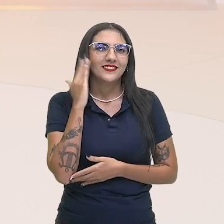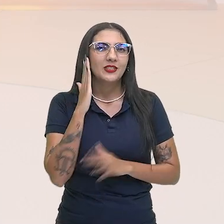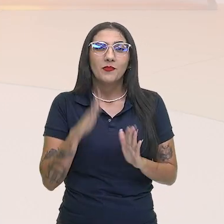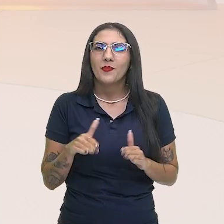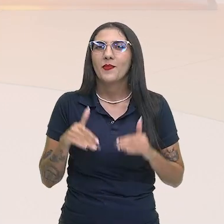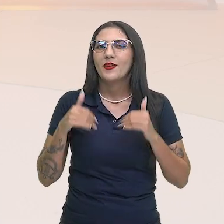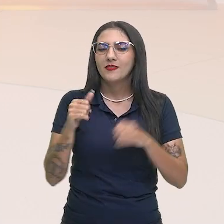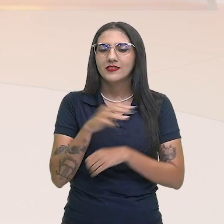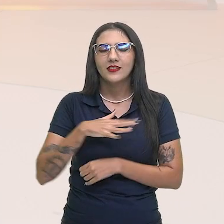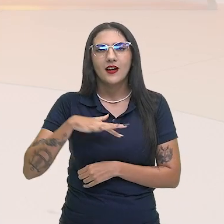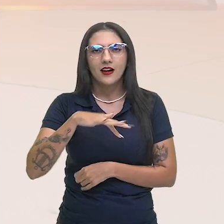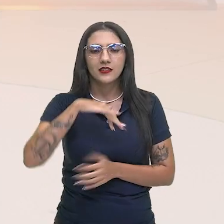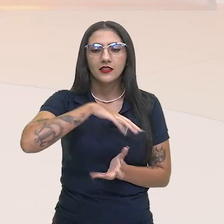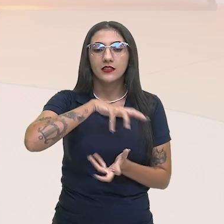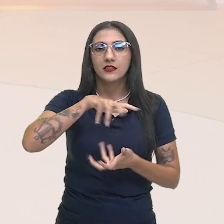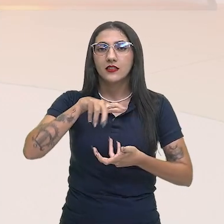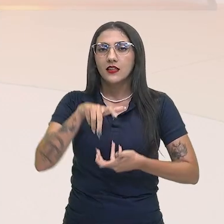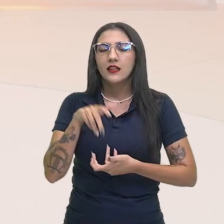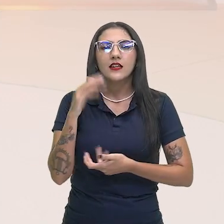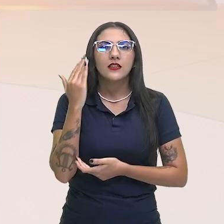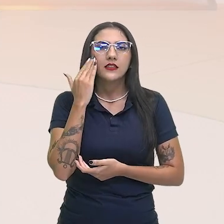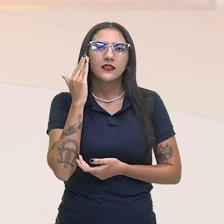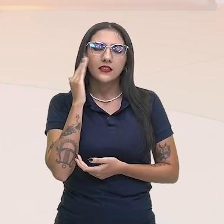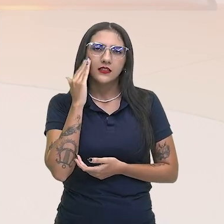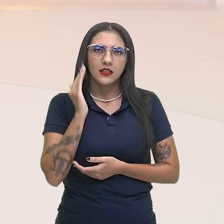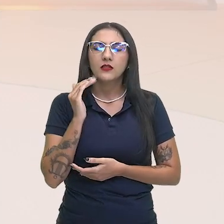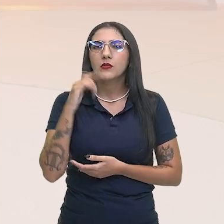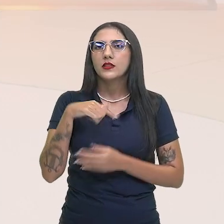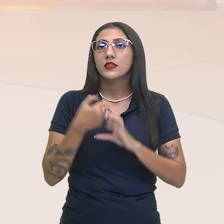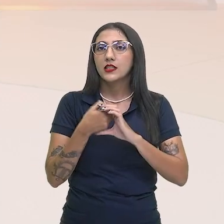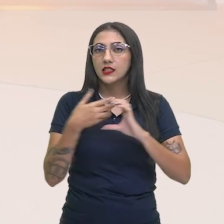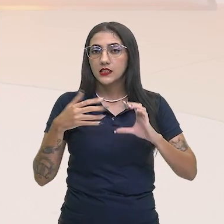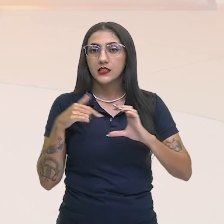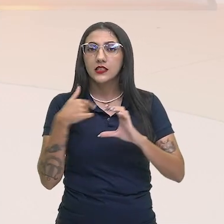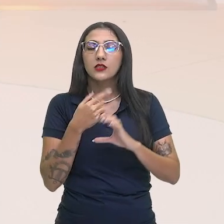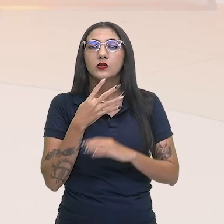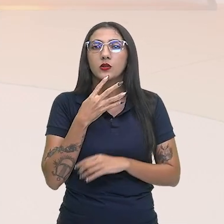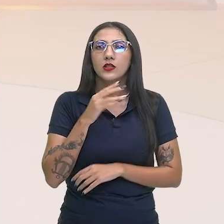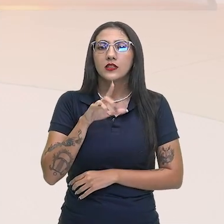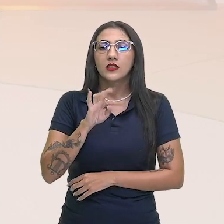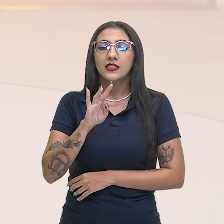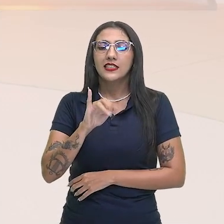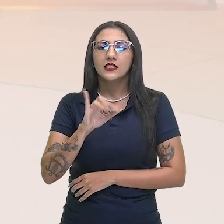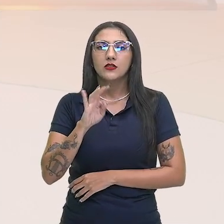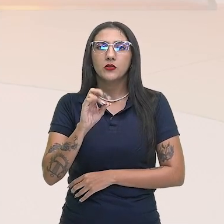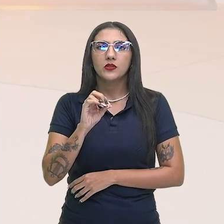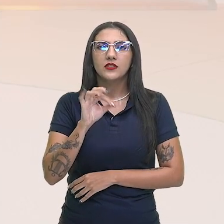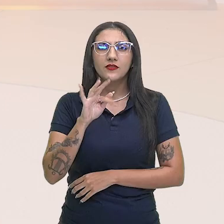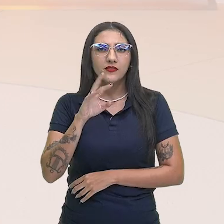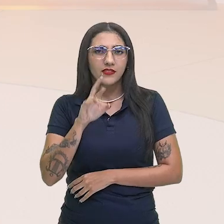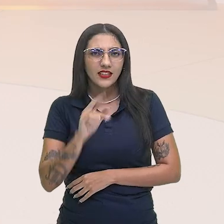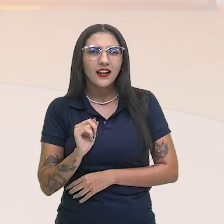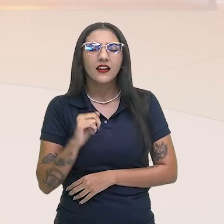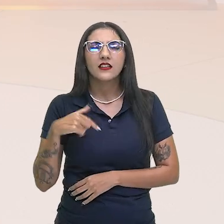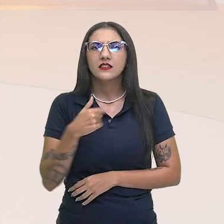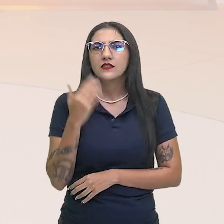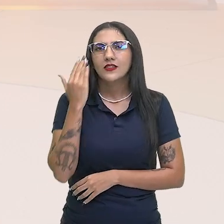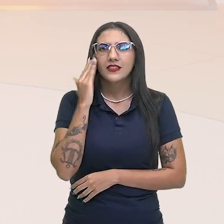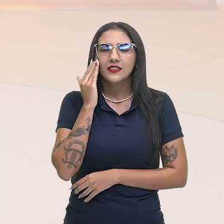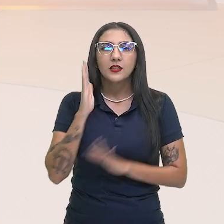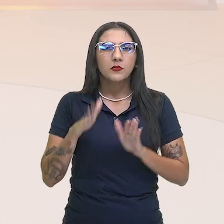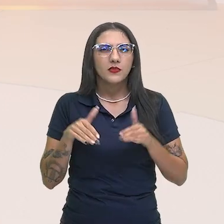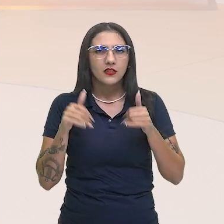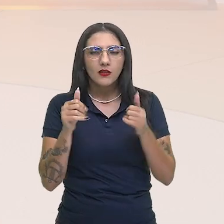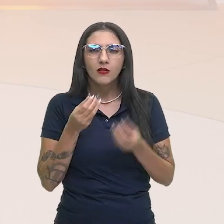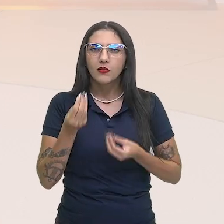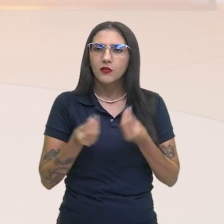superfície terrestre, compreendendo aí sobre a camada que a gente chama de litosfera. Vamos tentar entender como é que é